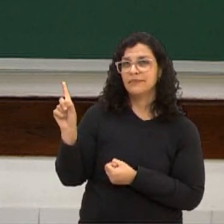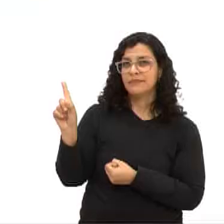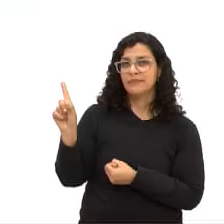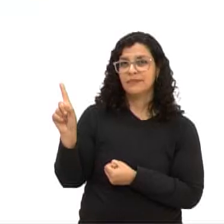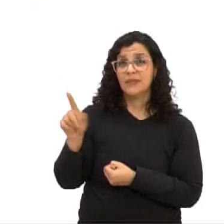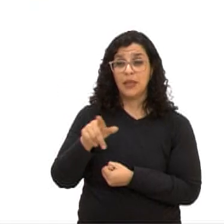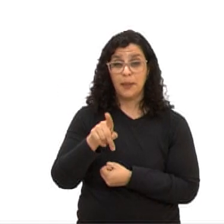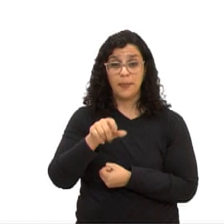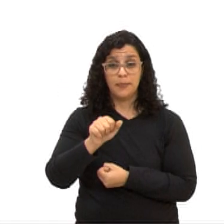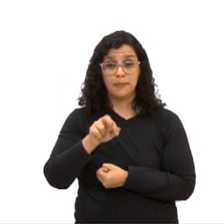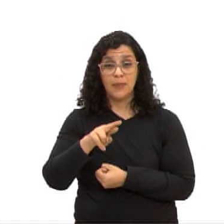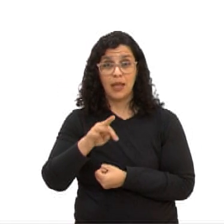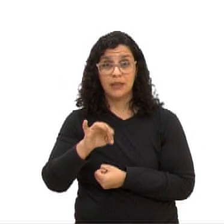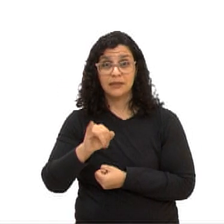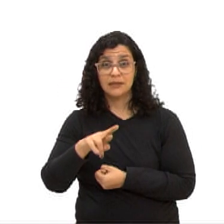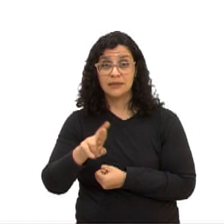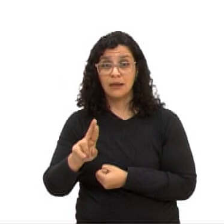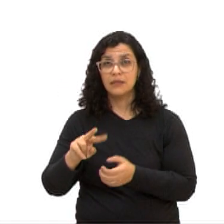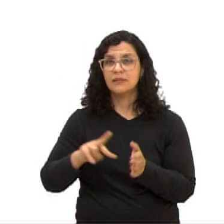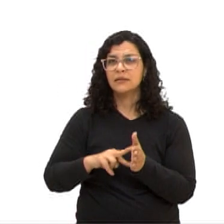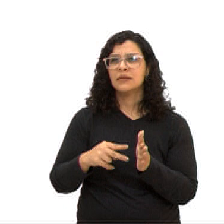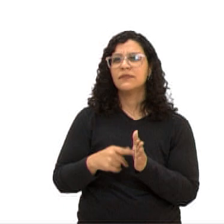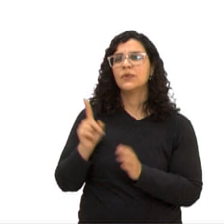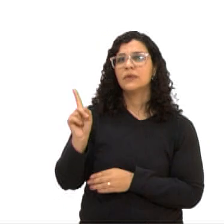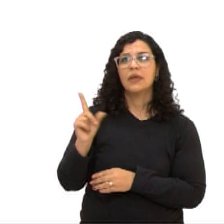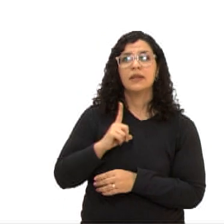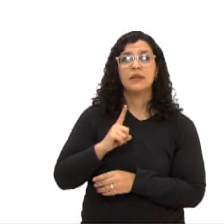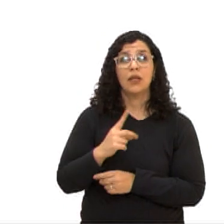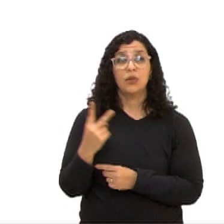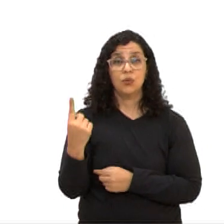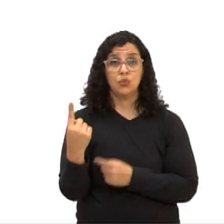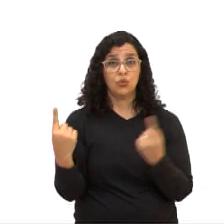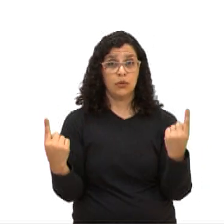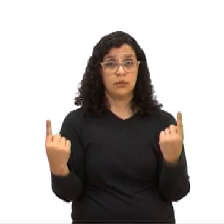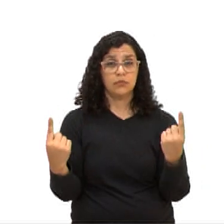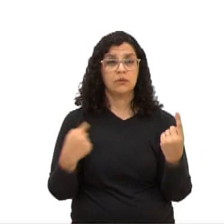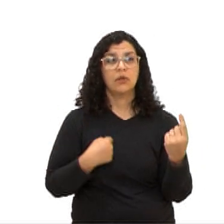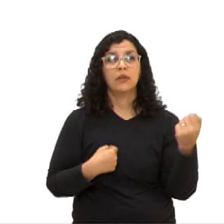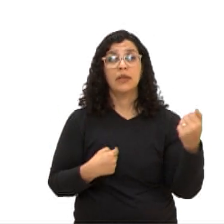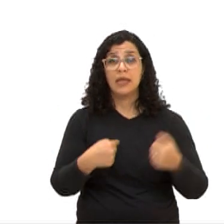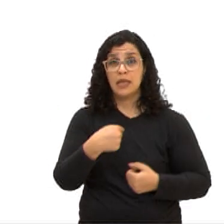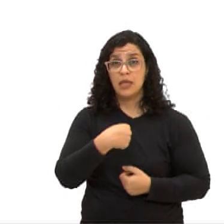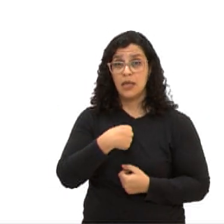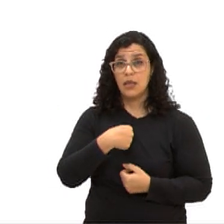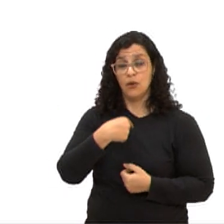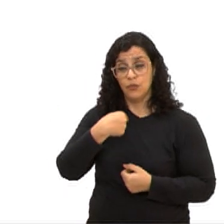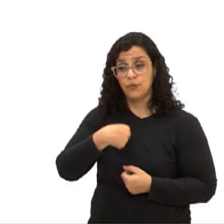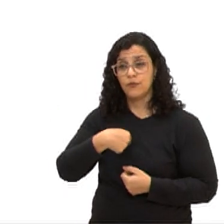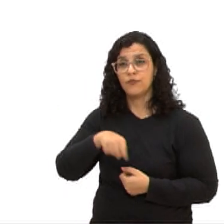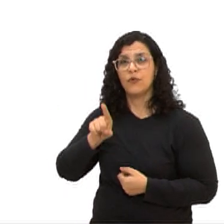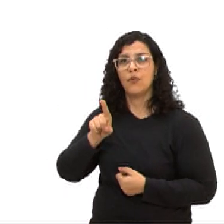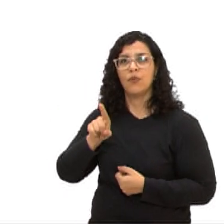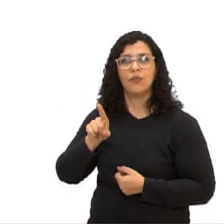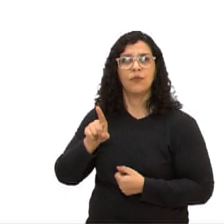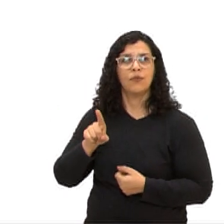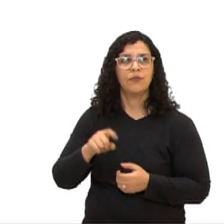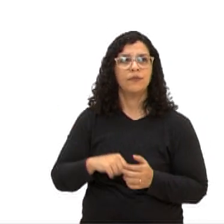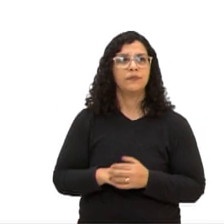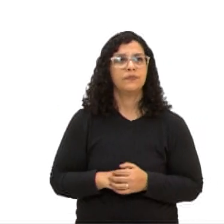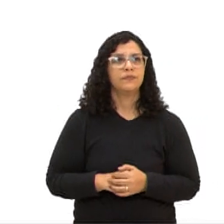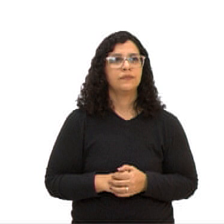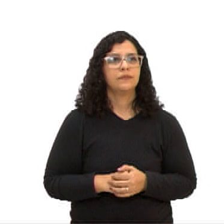verbo partir, aqui temos uno de los usos. Eu parto la alcancia.